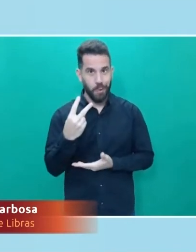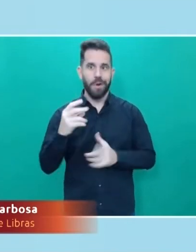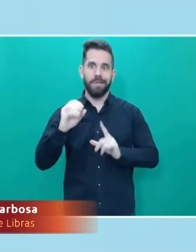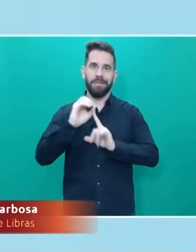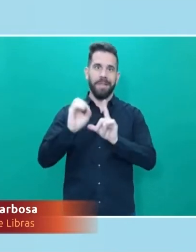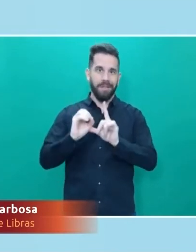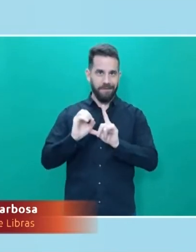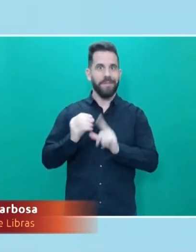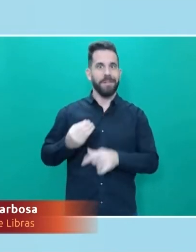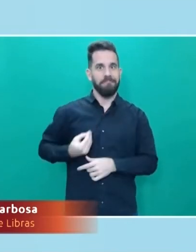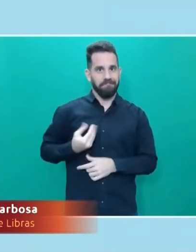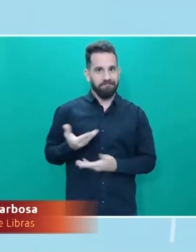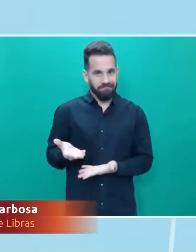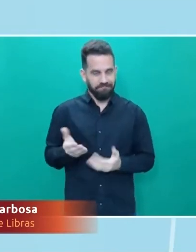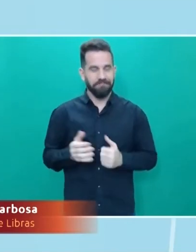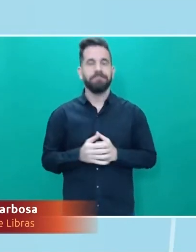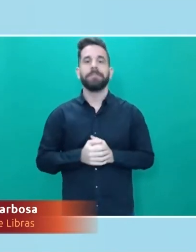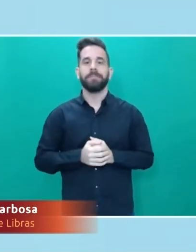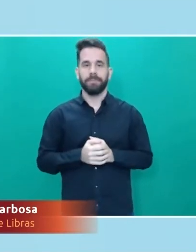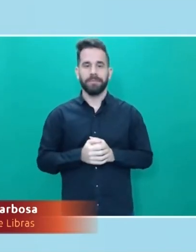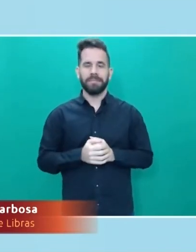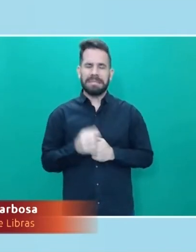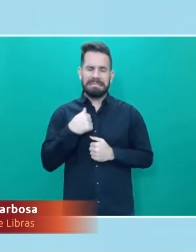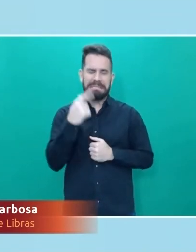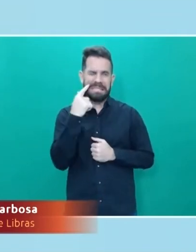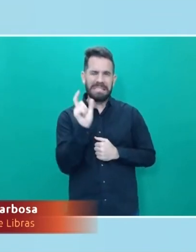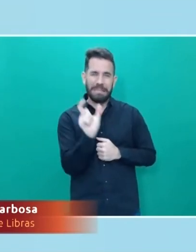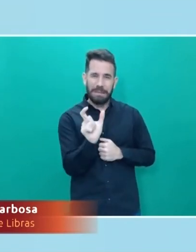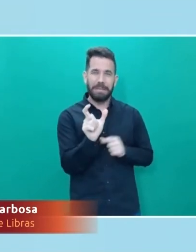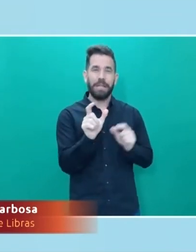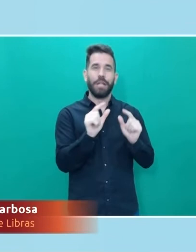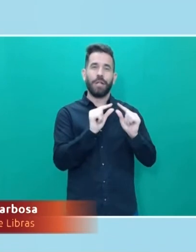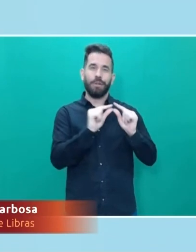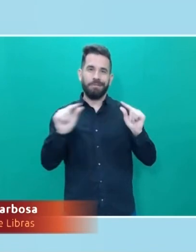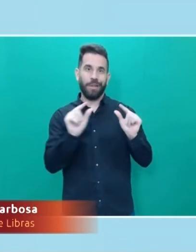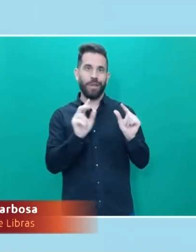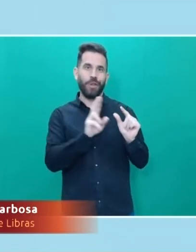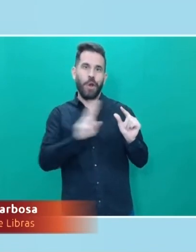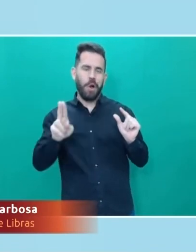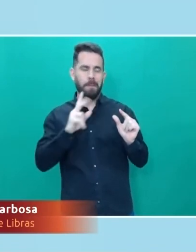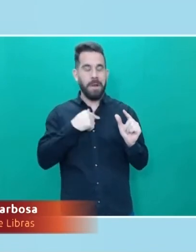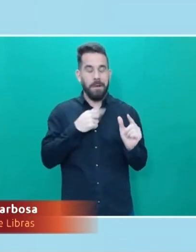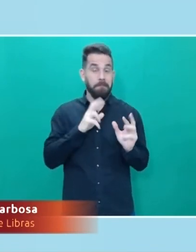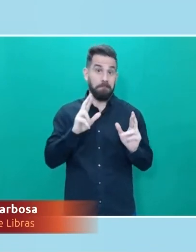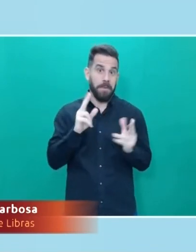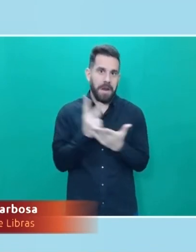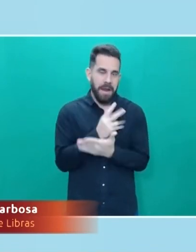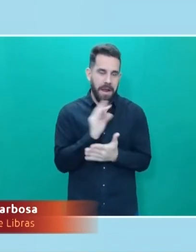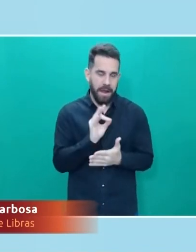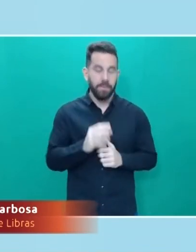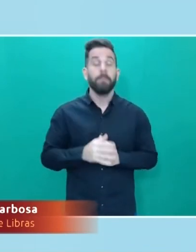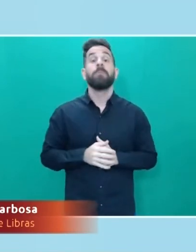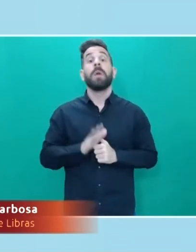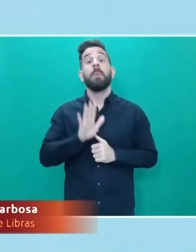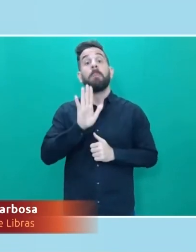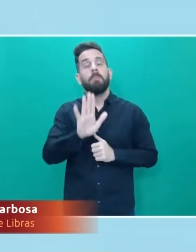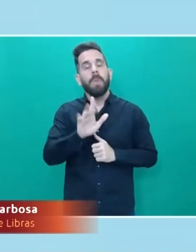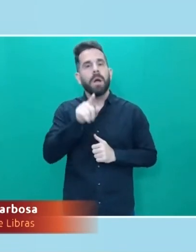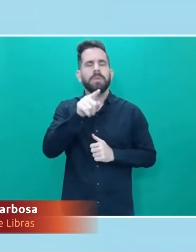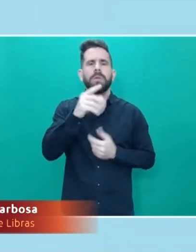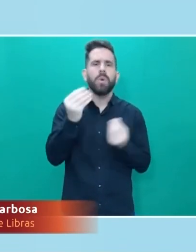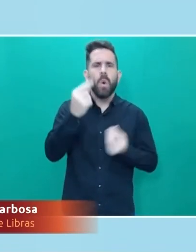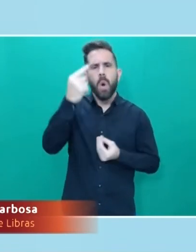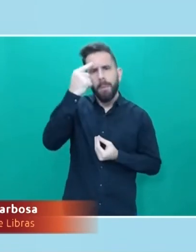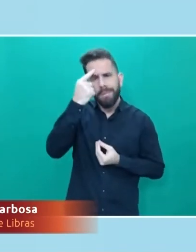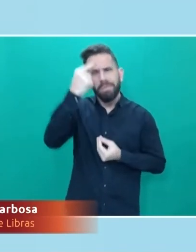mais, Yurganis, eu estou me esforçando para não errar seu nome. Queria que você contasse um pouco mais para a gente como é que você teve a ideia de criar